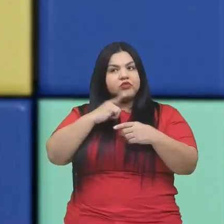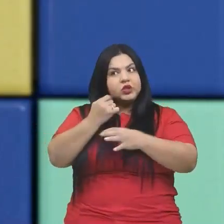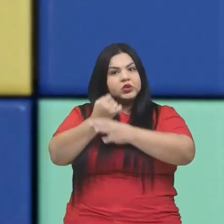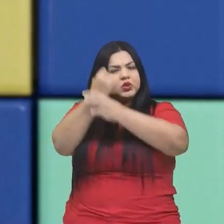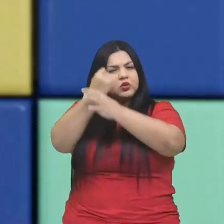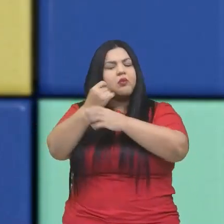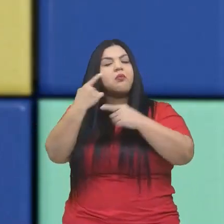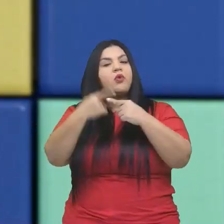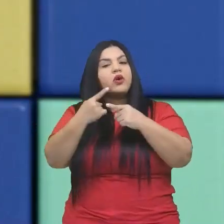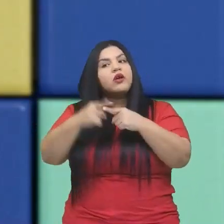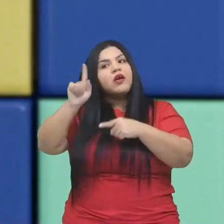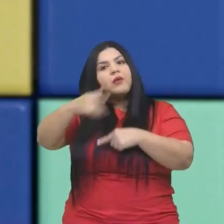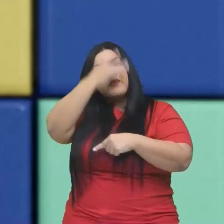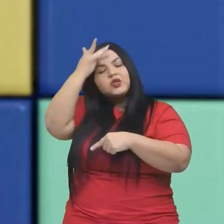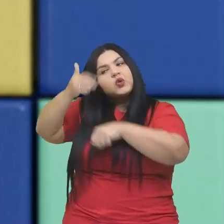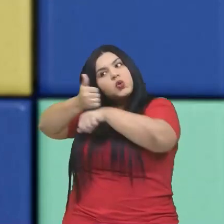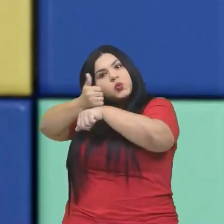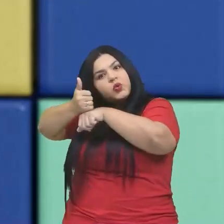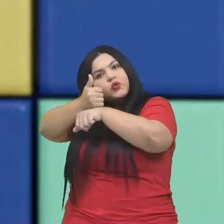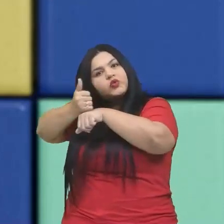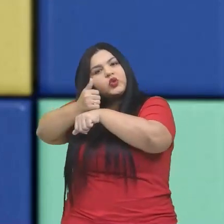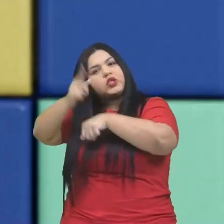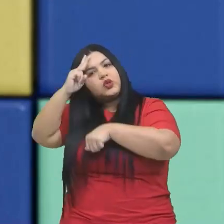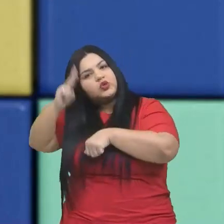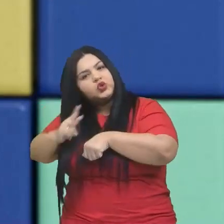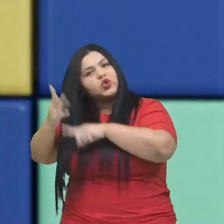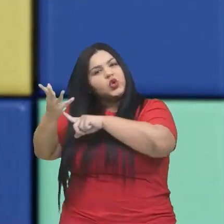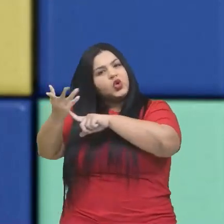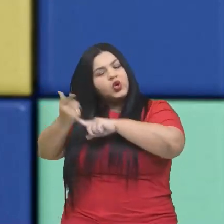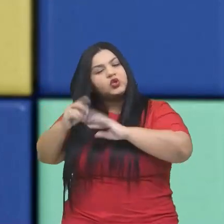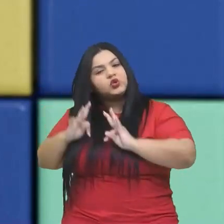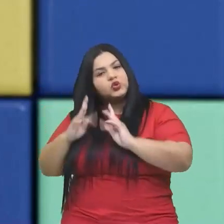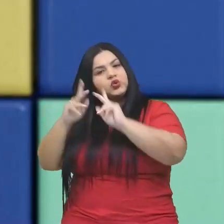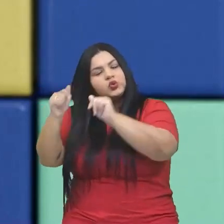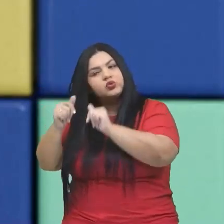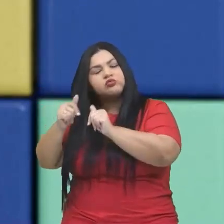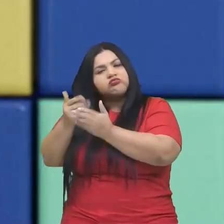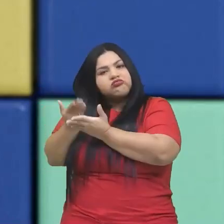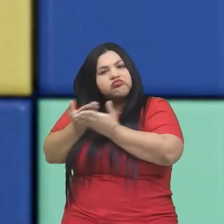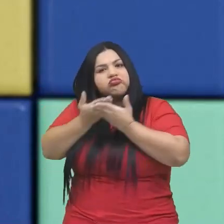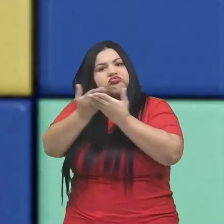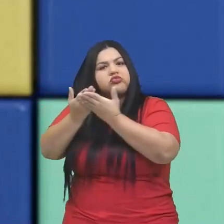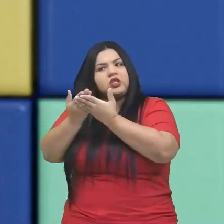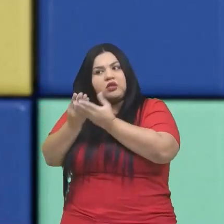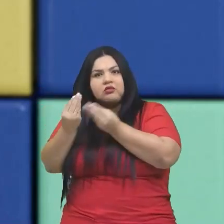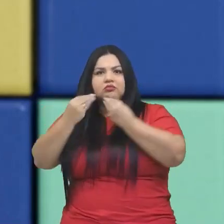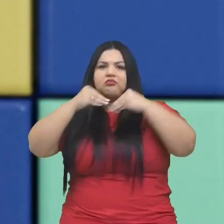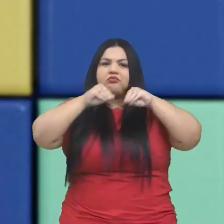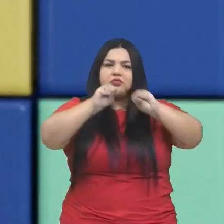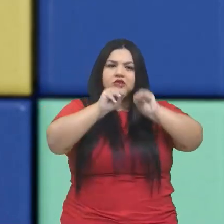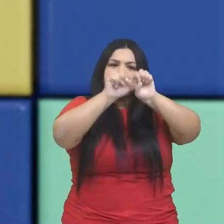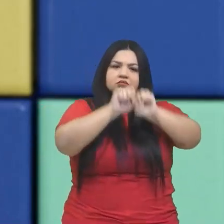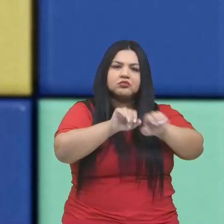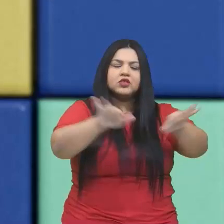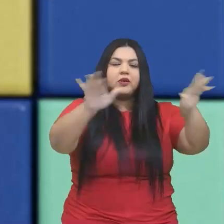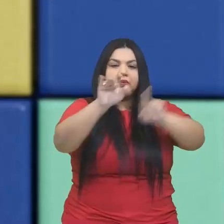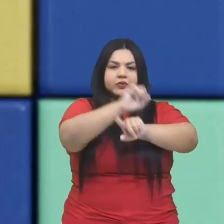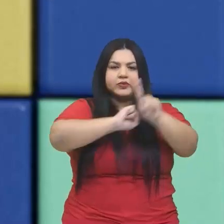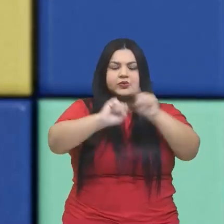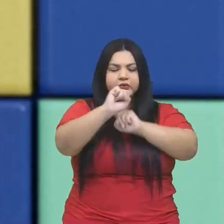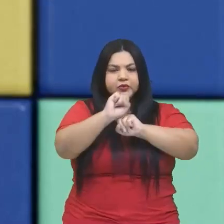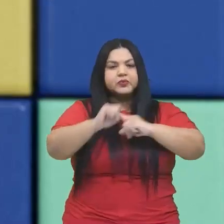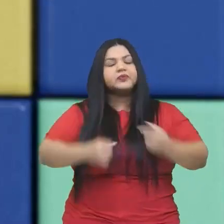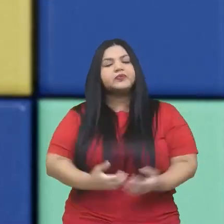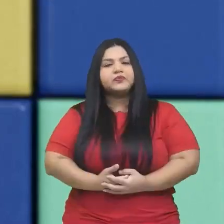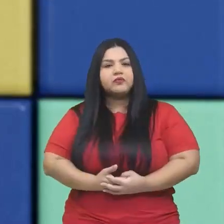curadores, pesquisadores, que têm ali toda uma gama de estudo e deixam isso disponível para a sociedade, tá bom? Então, olha